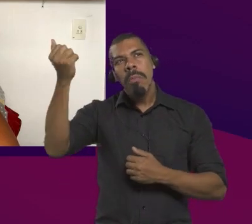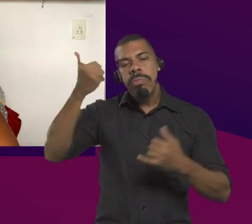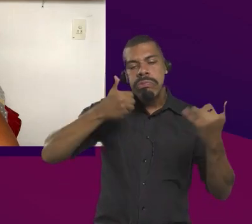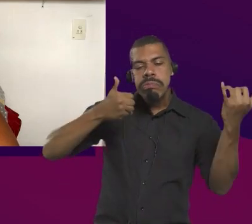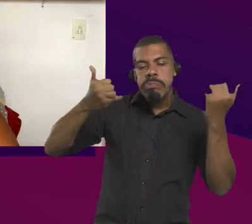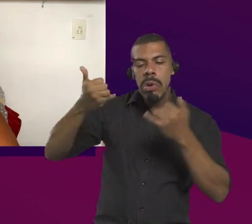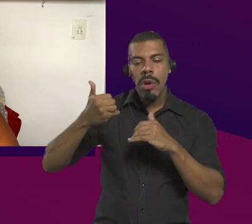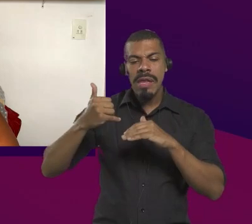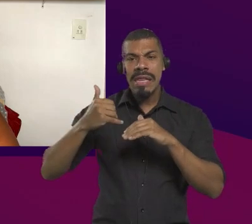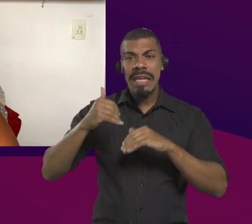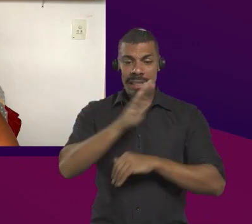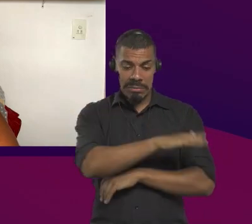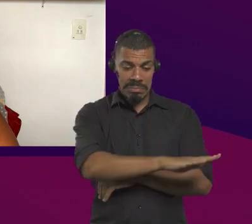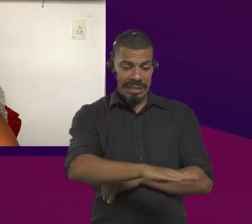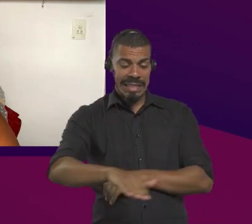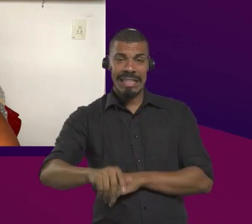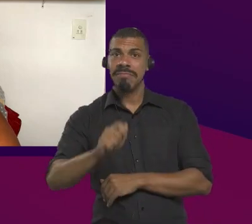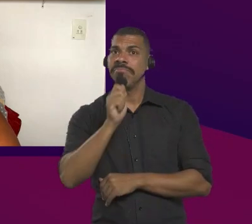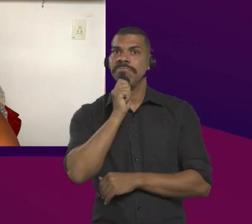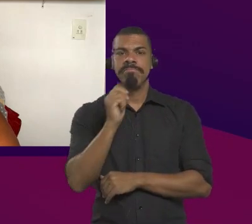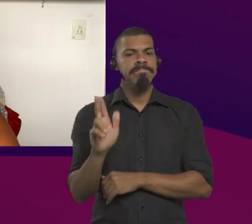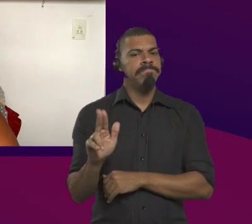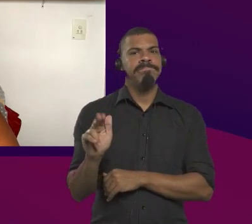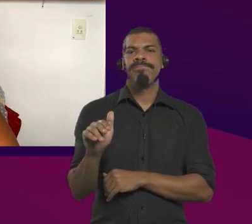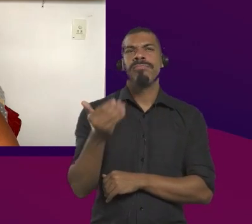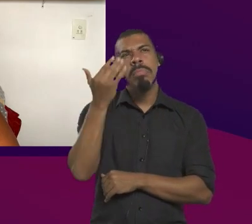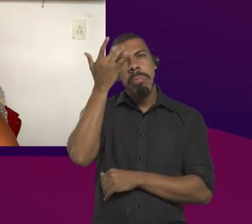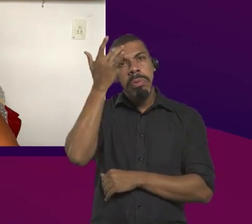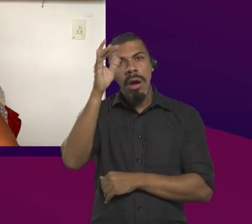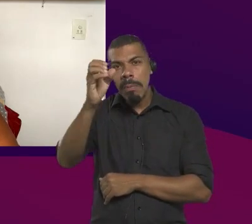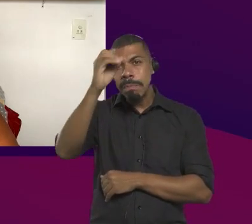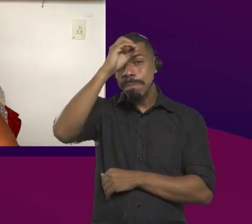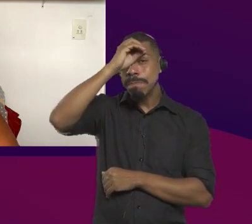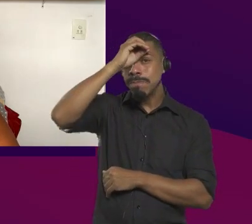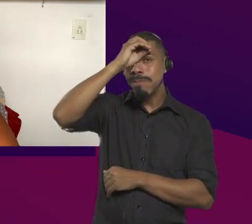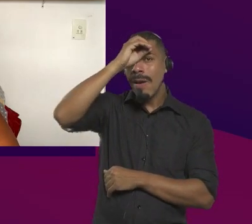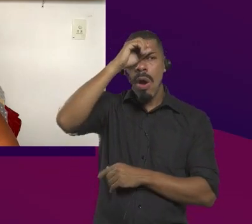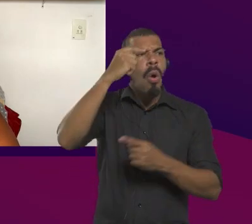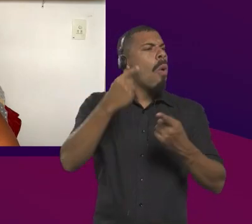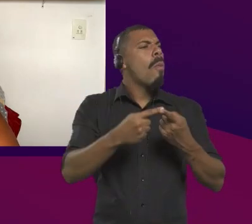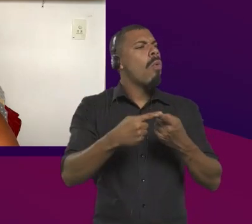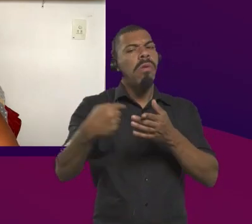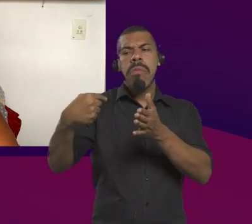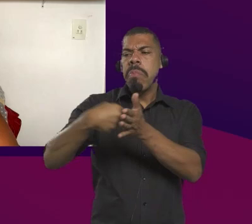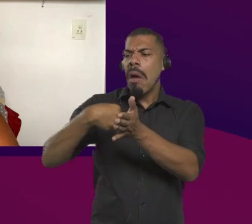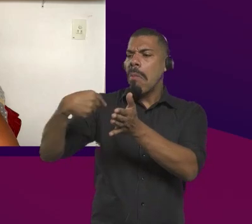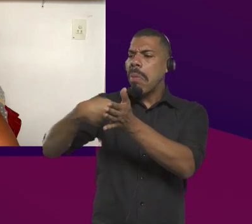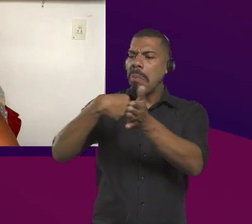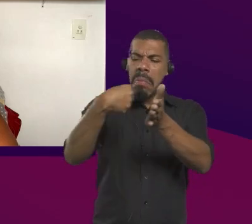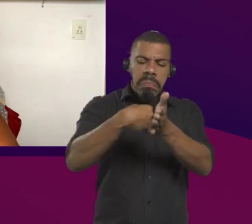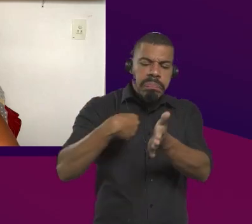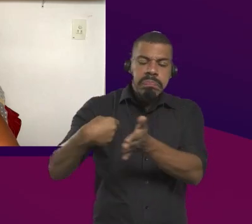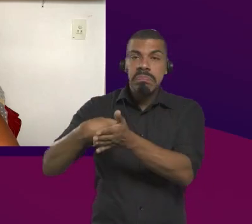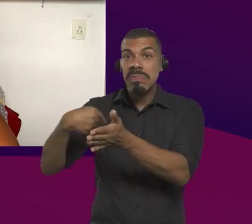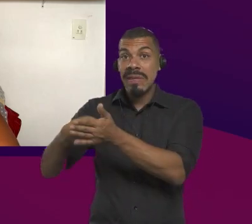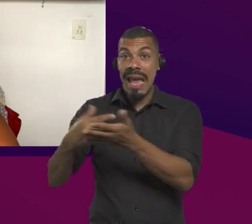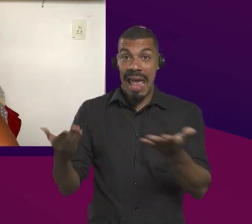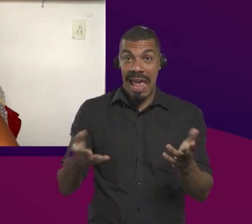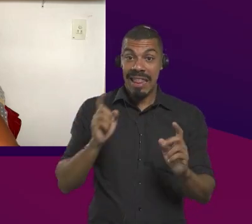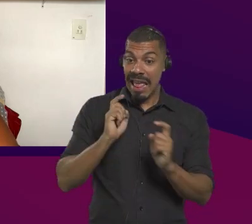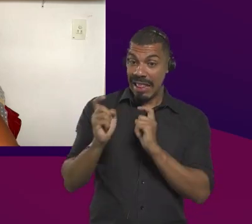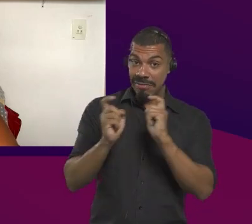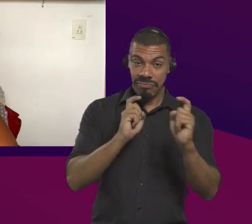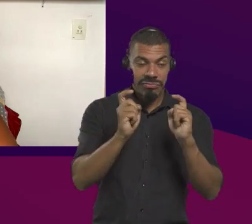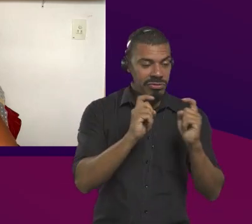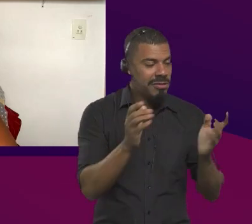desde muito cedo e a gente não consegue nem conseguir questionar esses padrões. Então, essa reunião, eu acho que ela